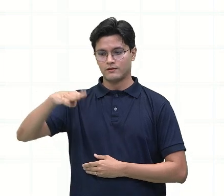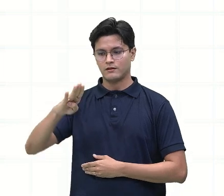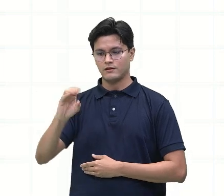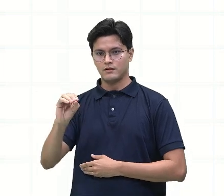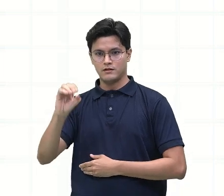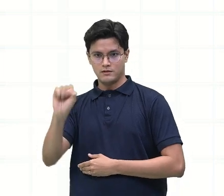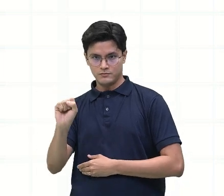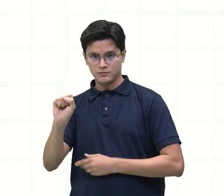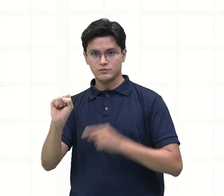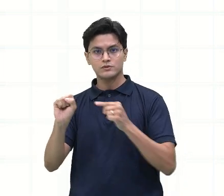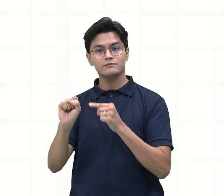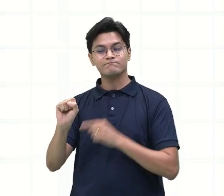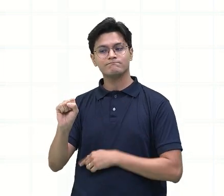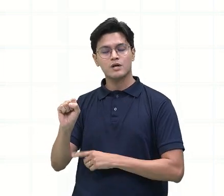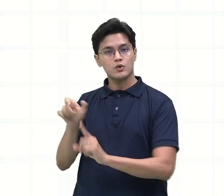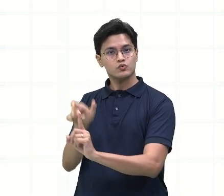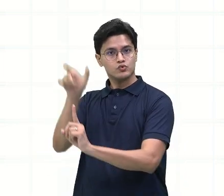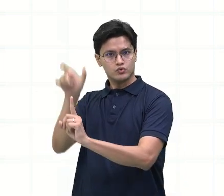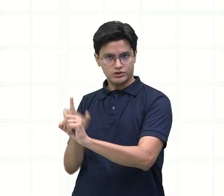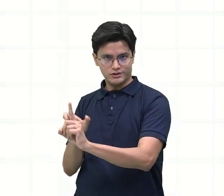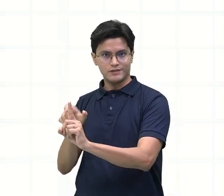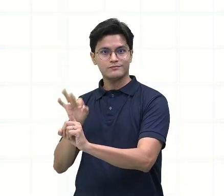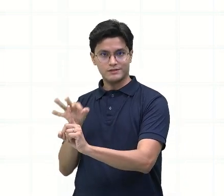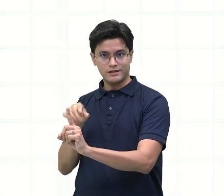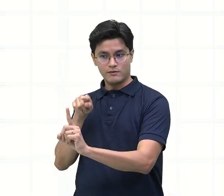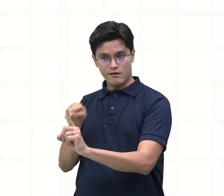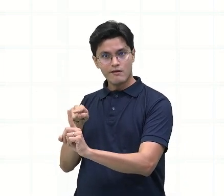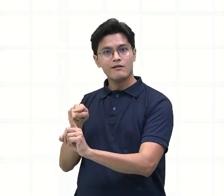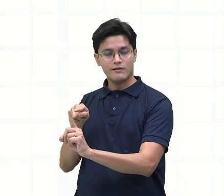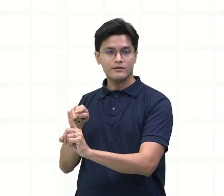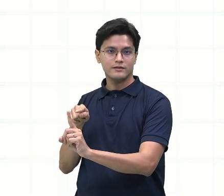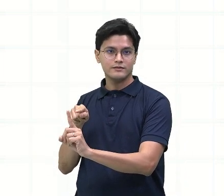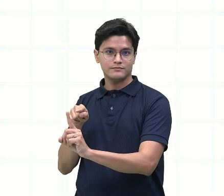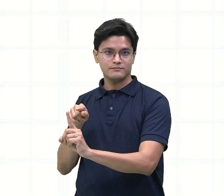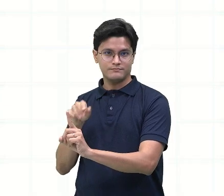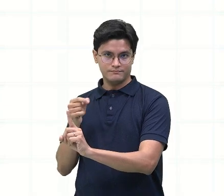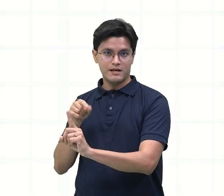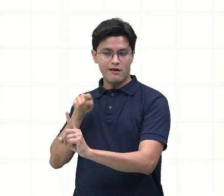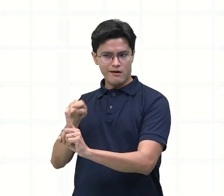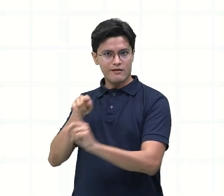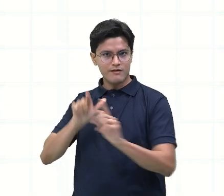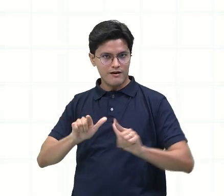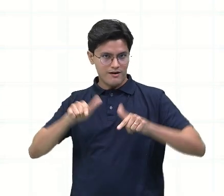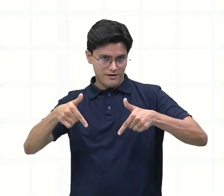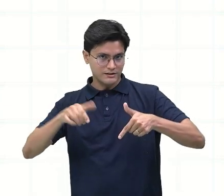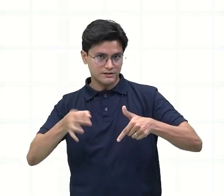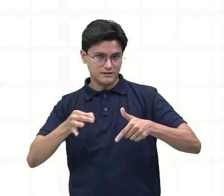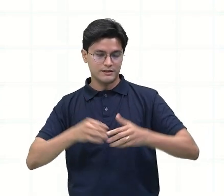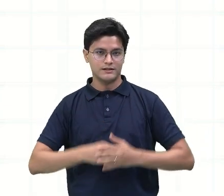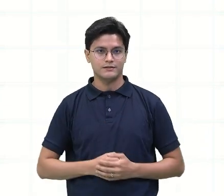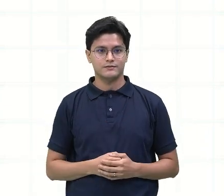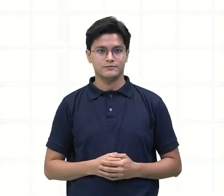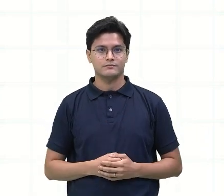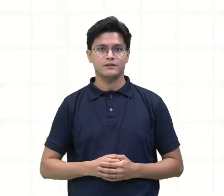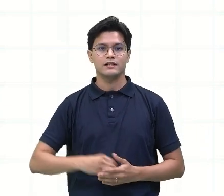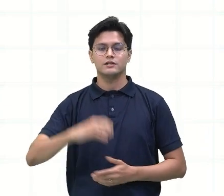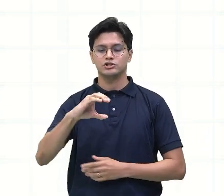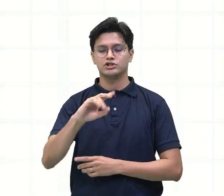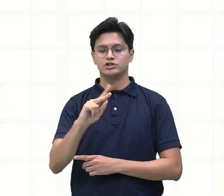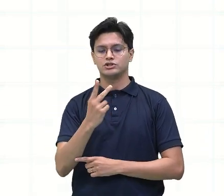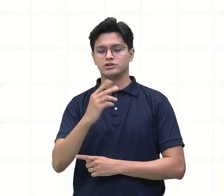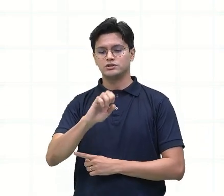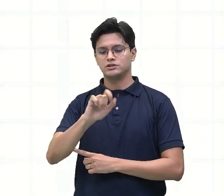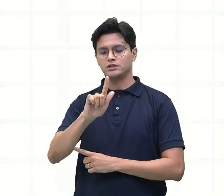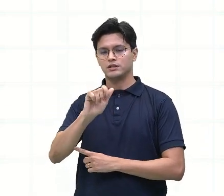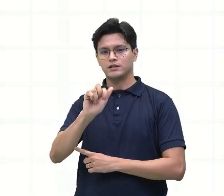Quem chegaram doentes? Ambos. Logo, nós temos sujeito, certo? Chegaram, tudo que sobrou do predicado, ou